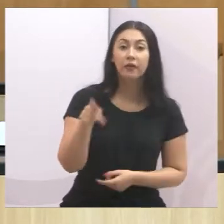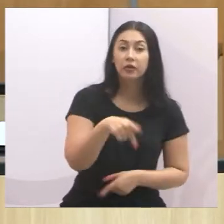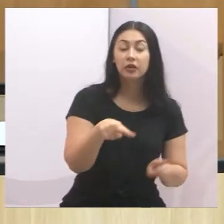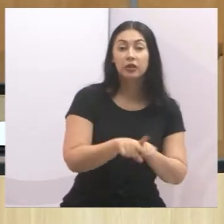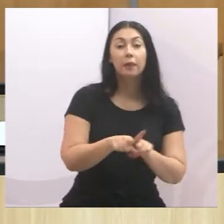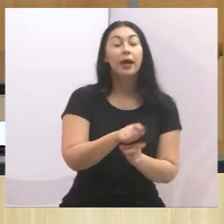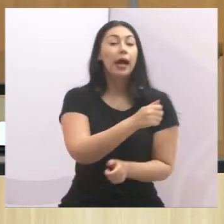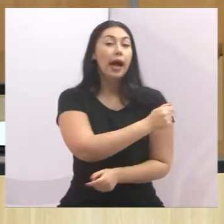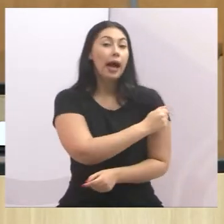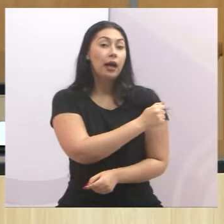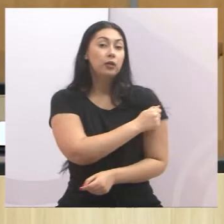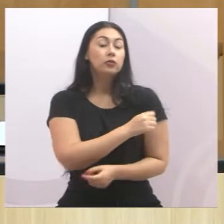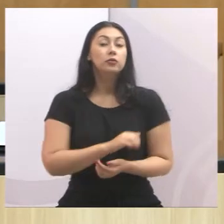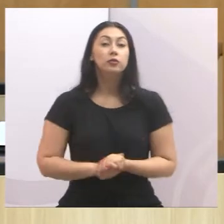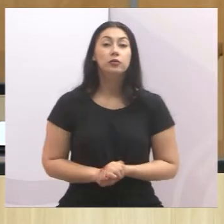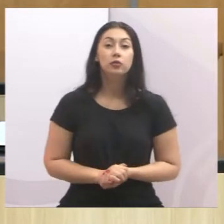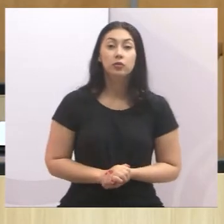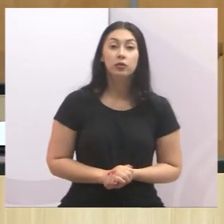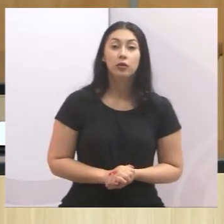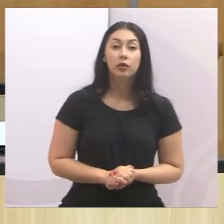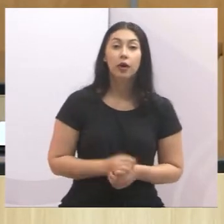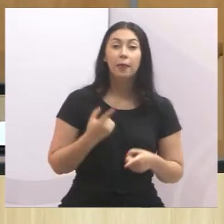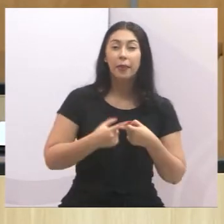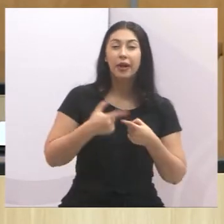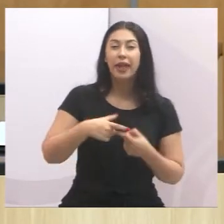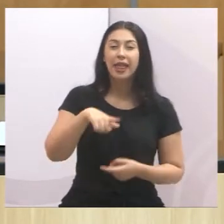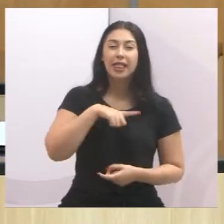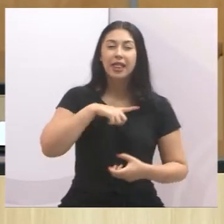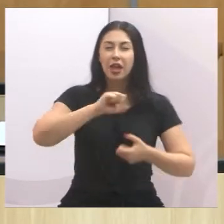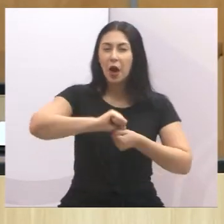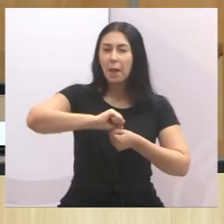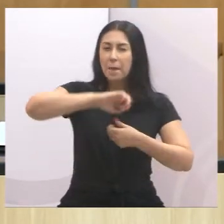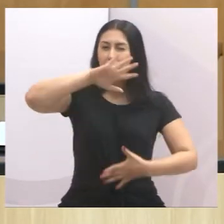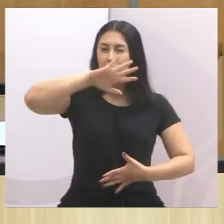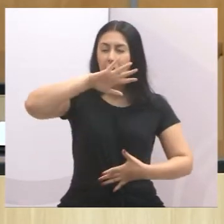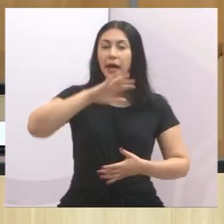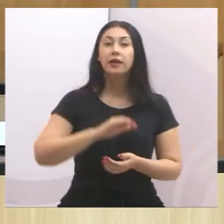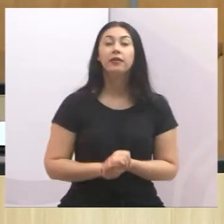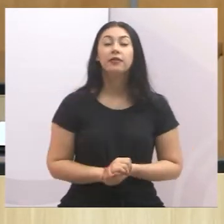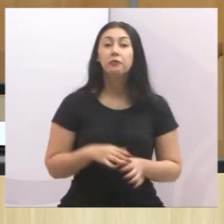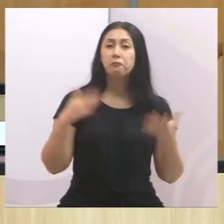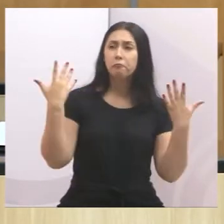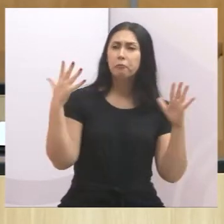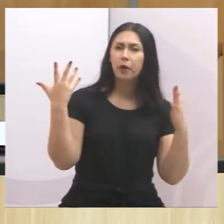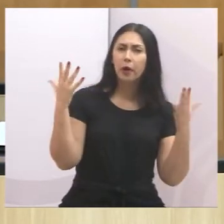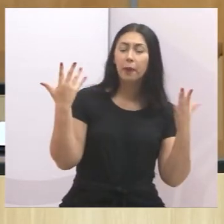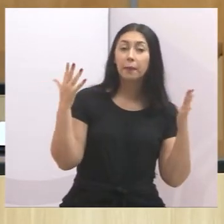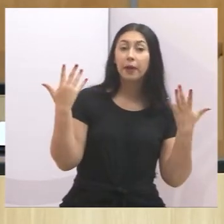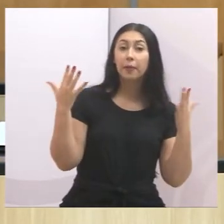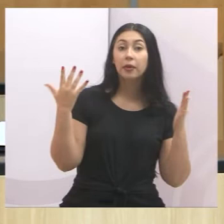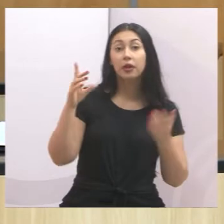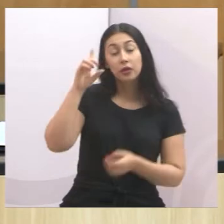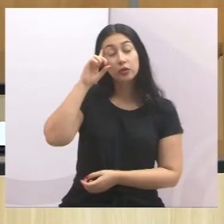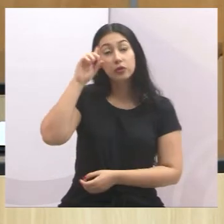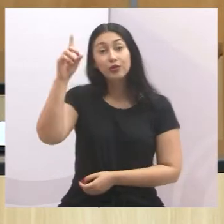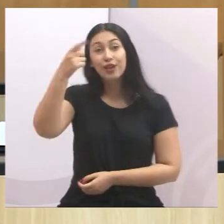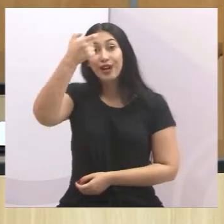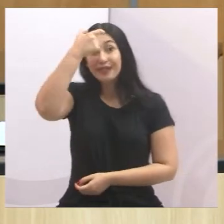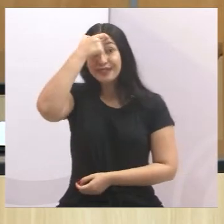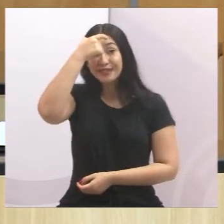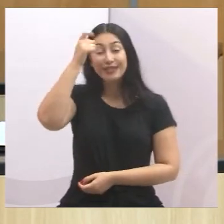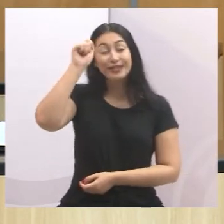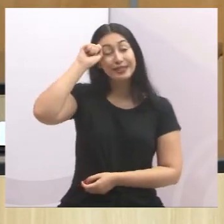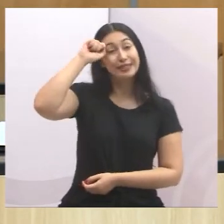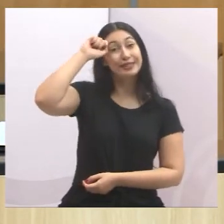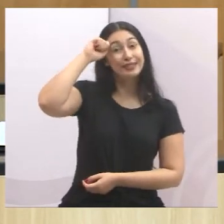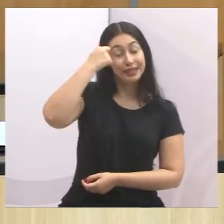Professor Silvio José Seco, pela live realizada por ocasião da comemoração do Dia da Consciência Negra, 20